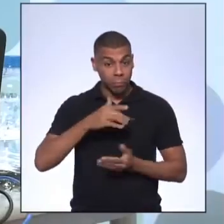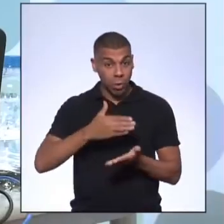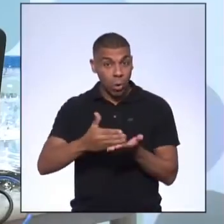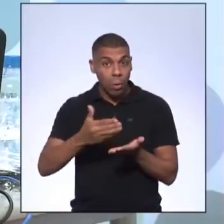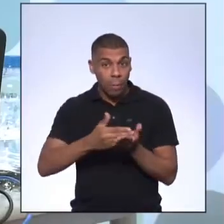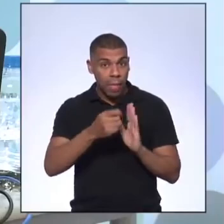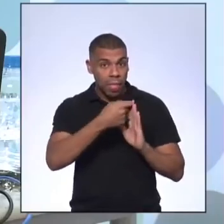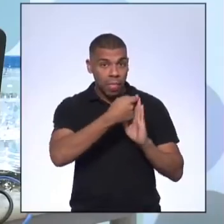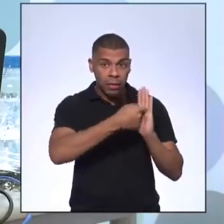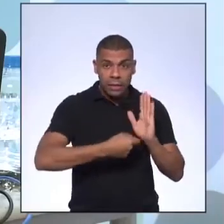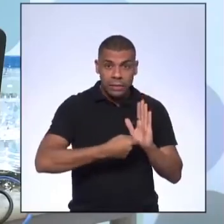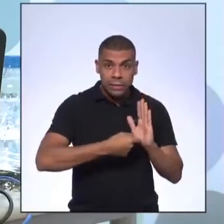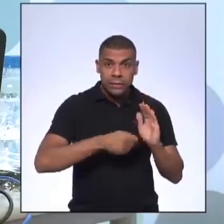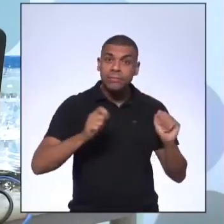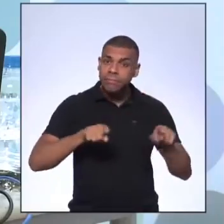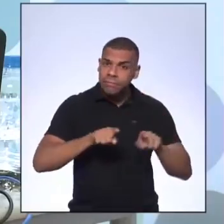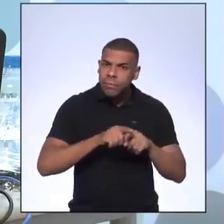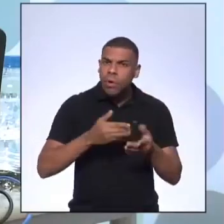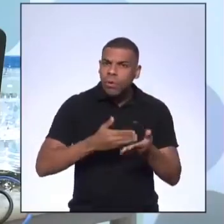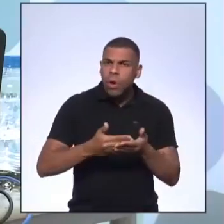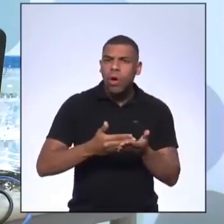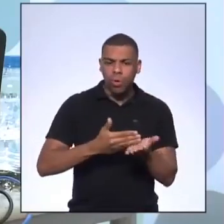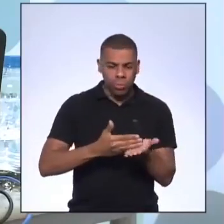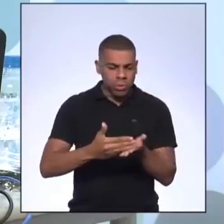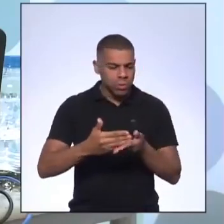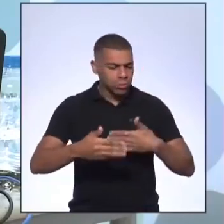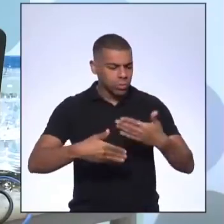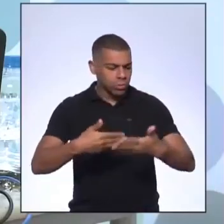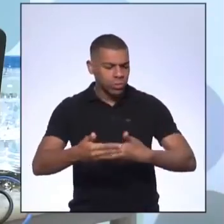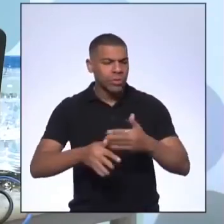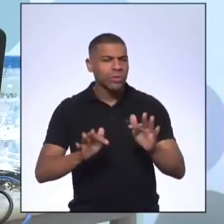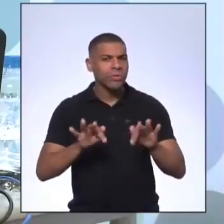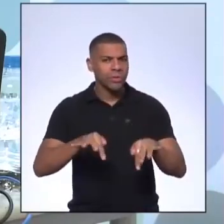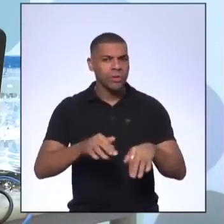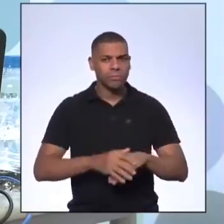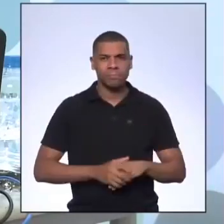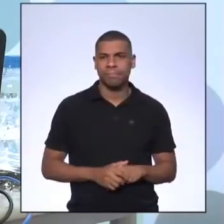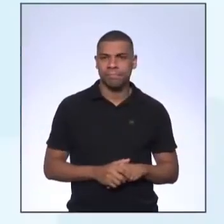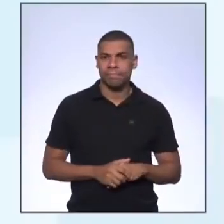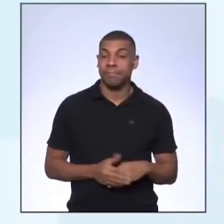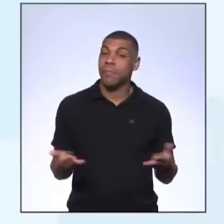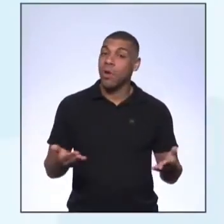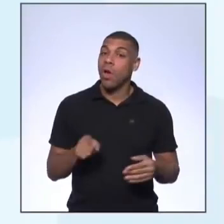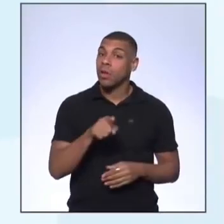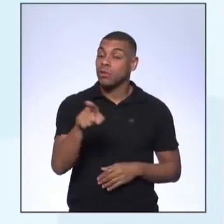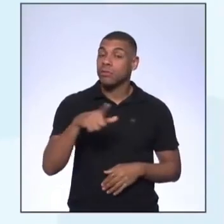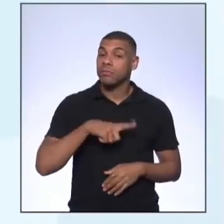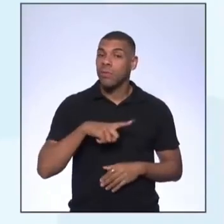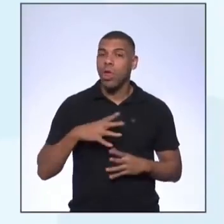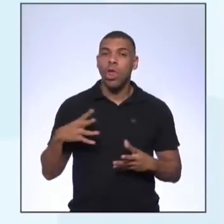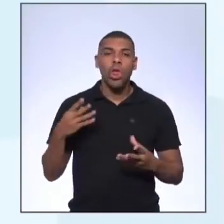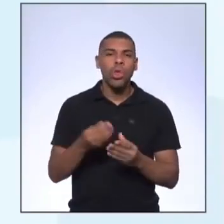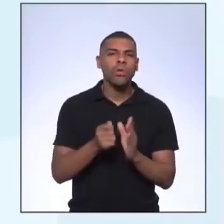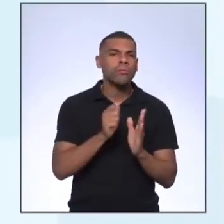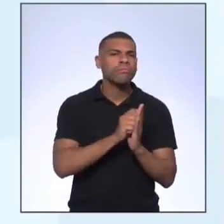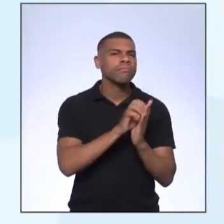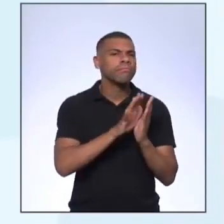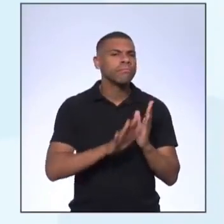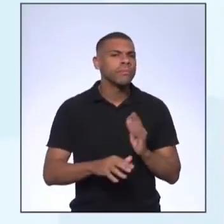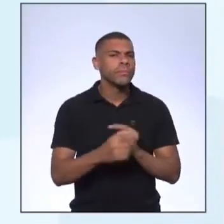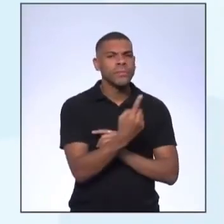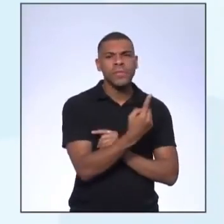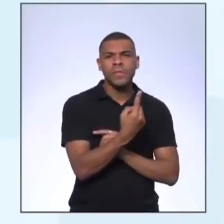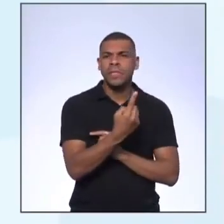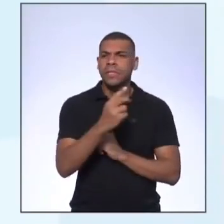fazer a redação, tá? Introdução, desenvolvimento. Põe a mão na massa agora, vamos escrever. Agora é a sua vez, façam então todas as atividades aí, páginas